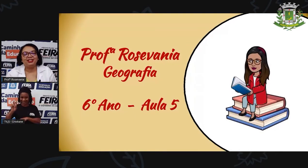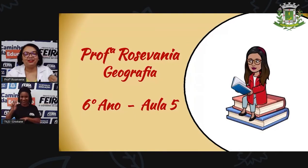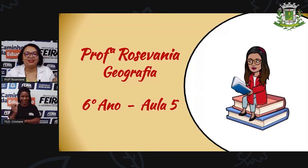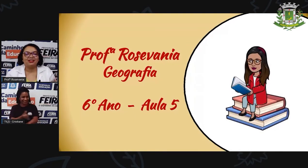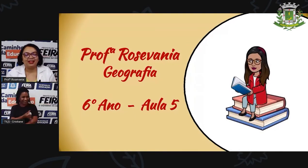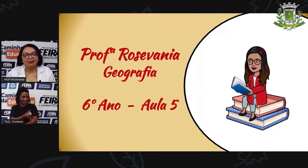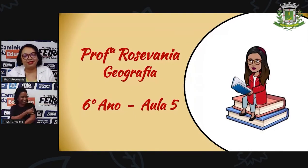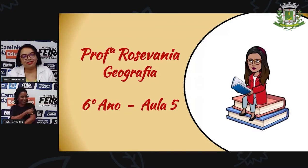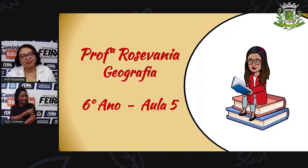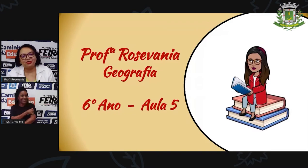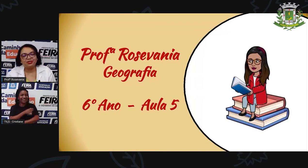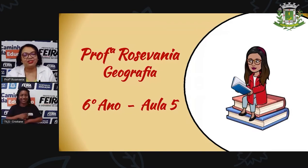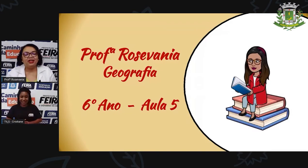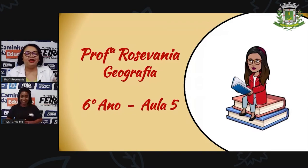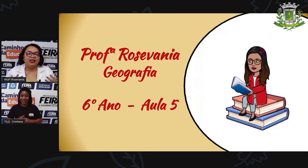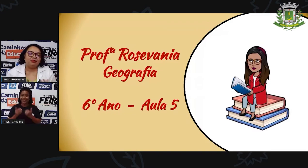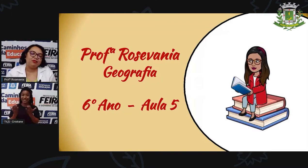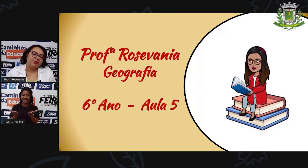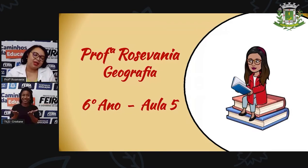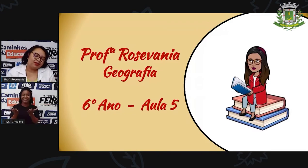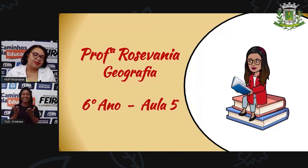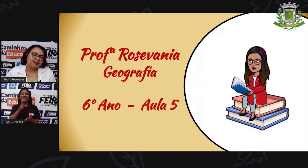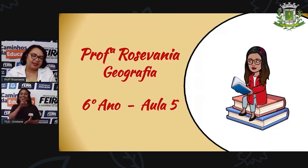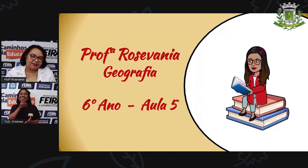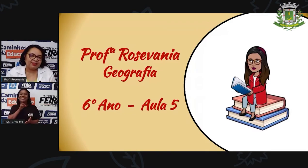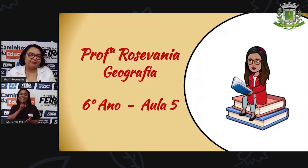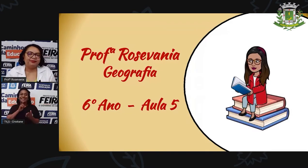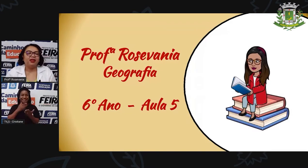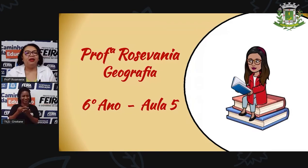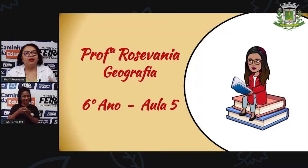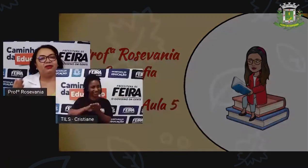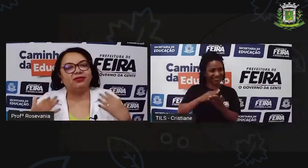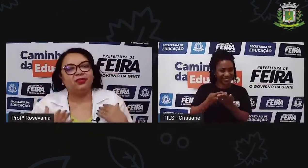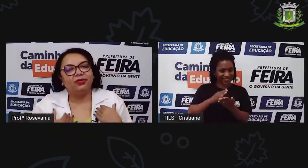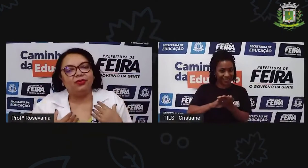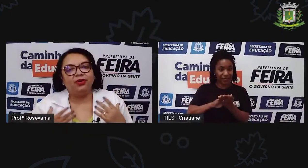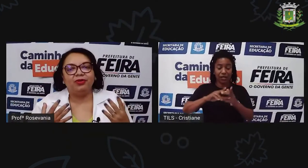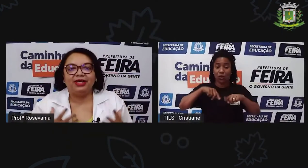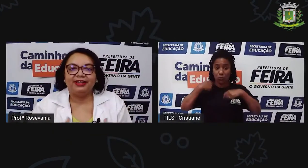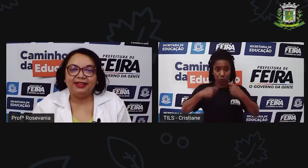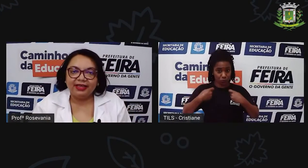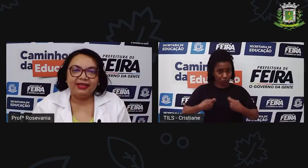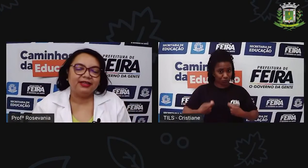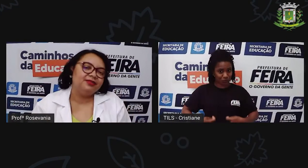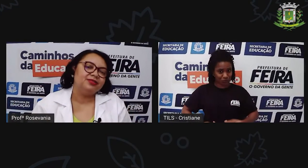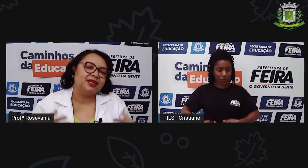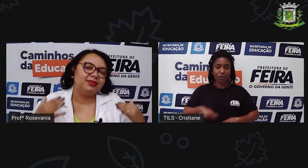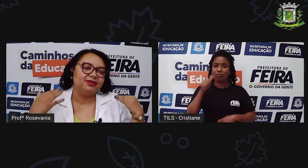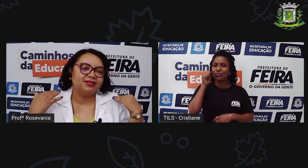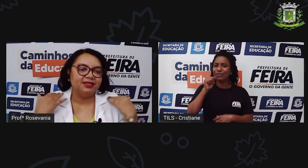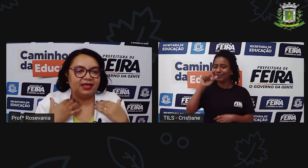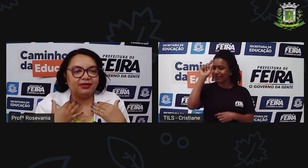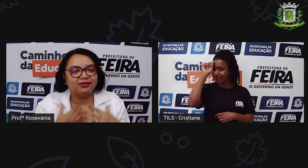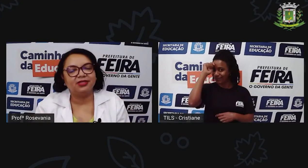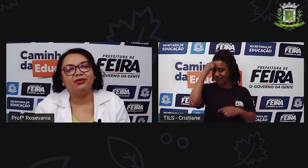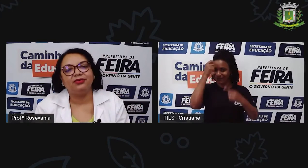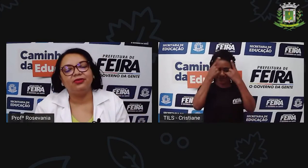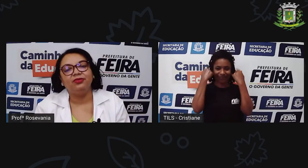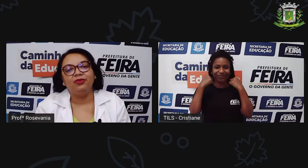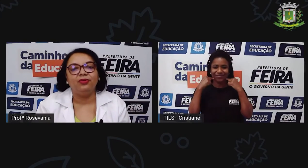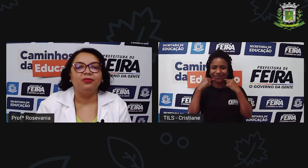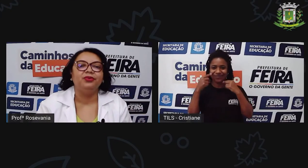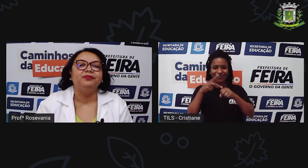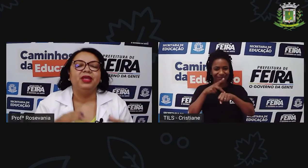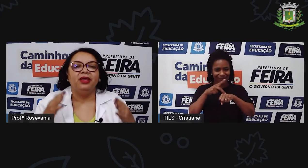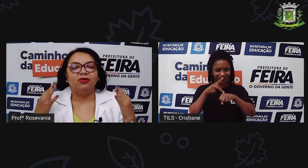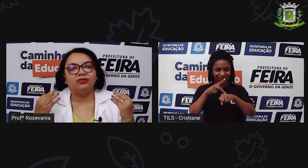Cristiane, a nossa intérprete de hoje, e eu vou me autodescrever. Eu sou uma mulher negra, dos cabelos negros na altura